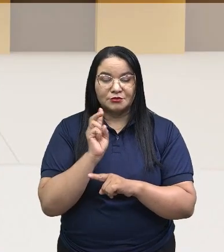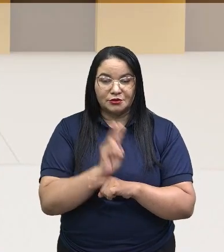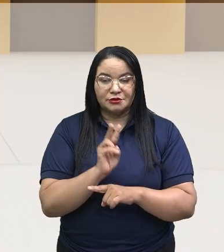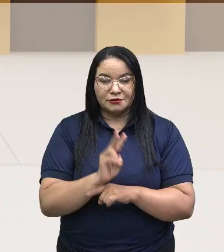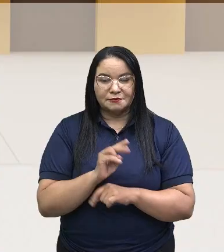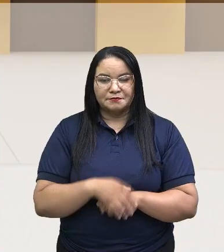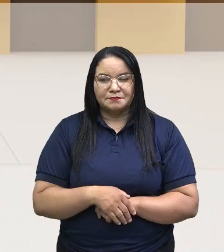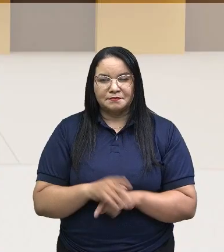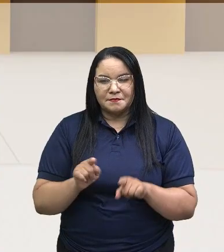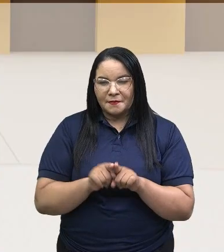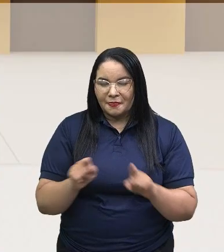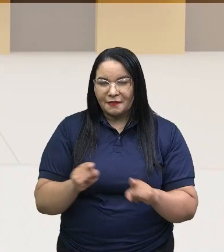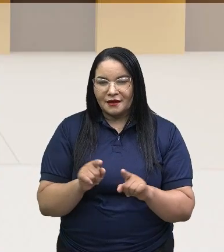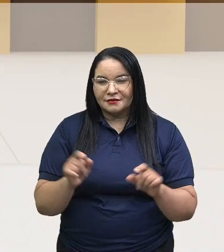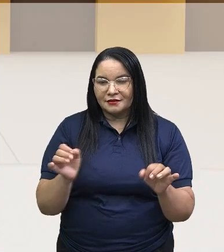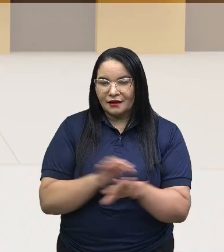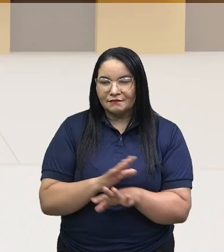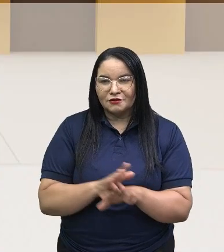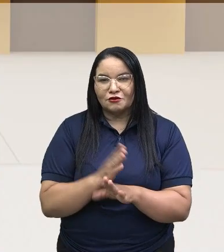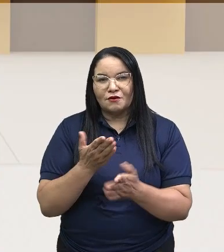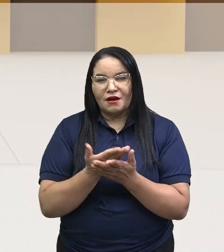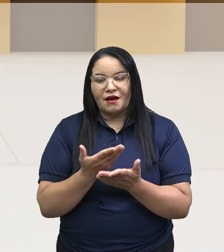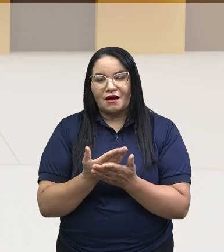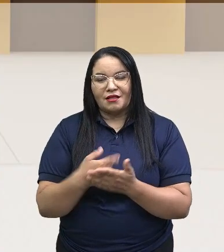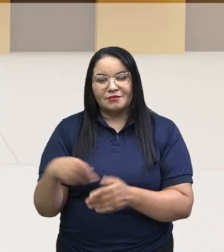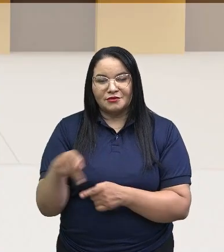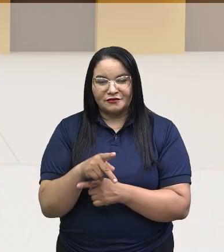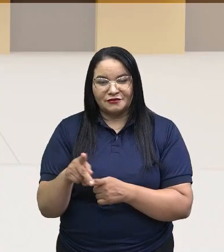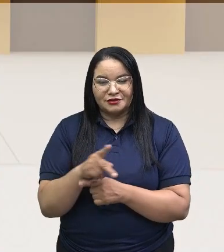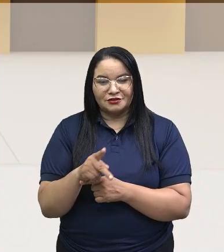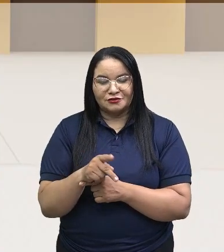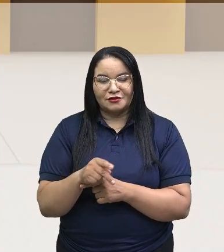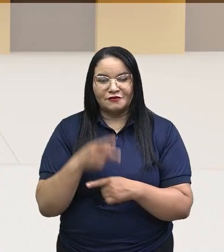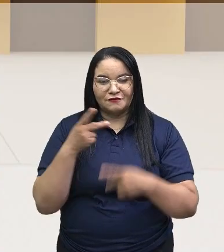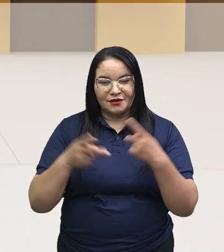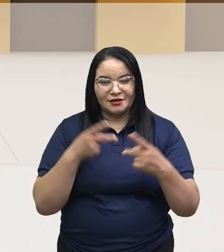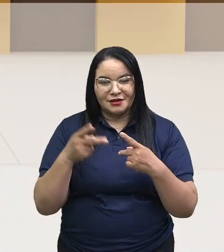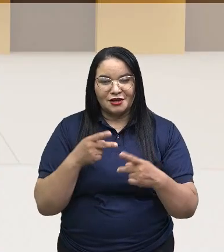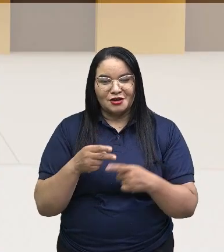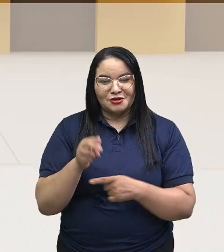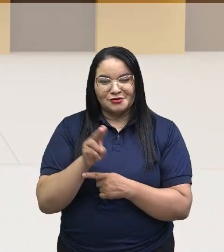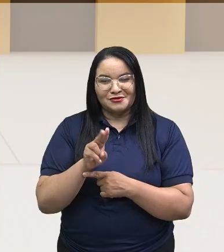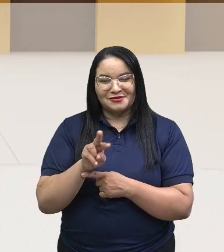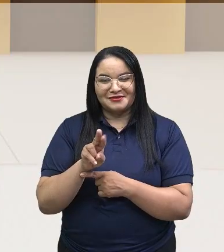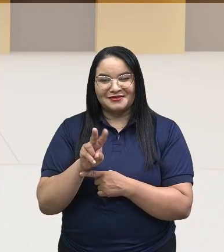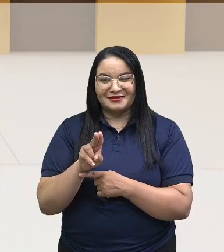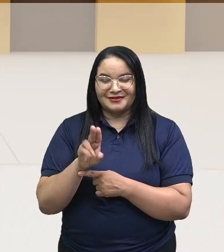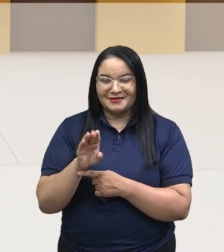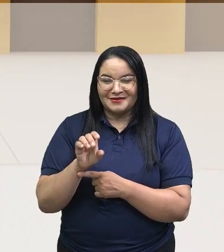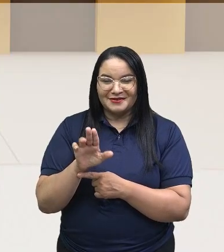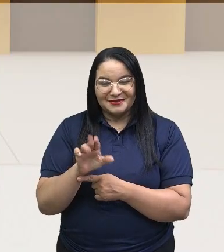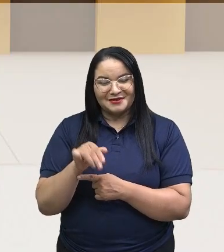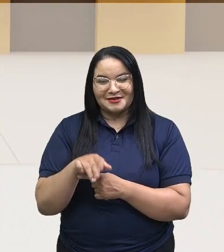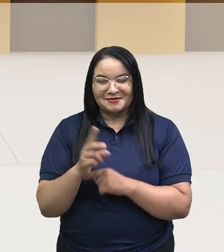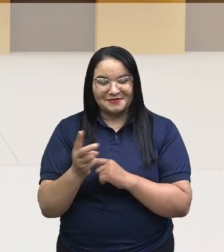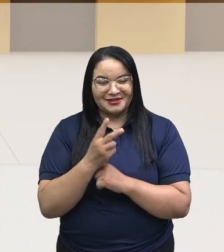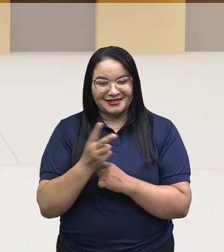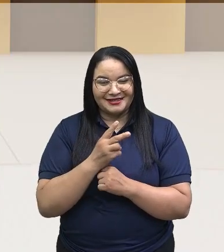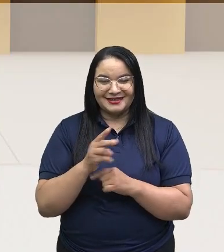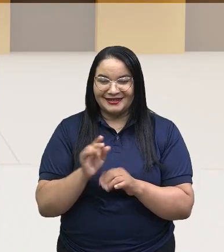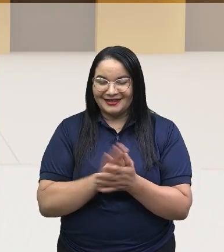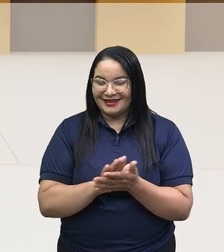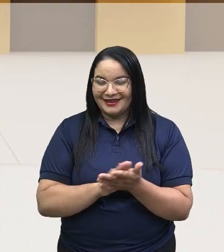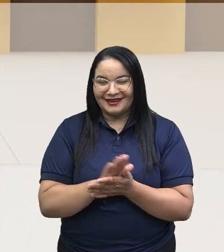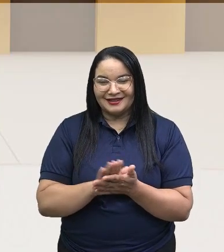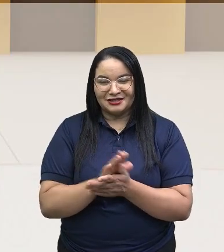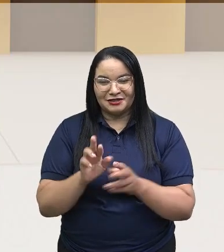assim. Terminou a aula hoje, a professora Yara disse que é para me pegar o urucum e colocar e me proteger. Ela não falou nada disso,